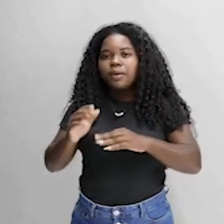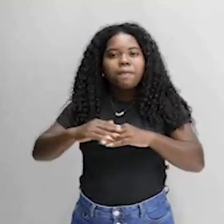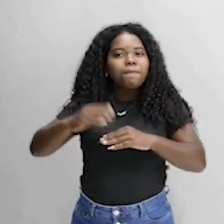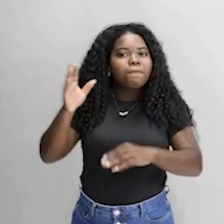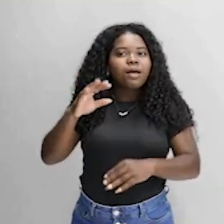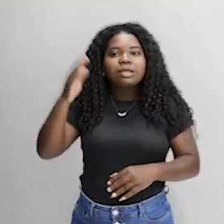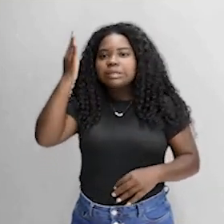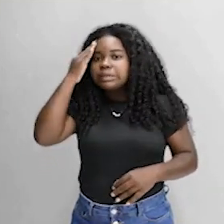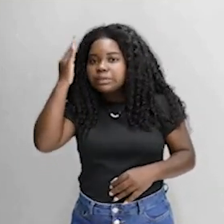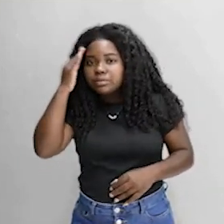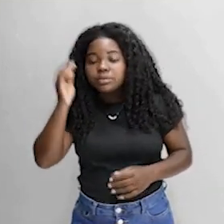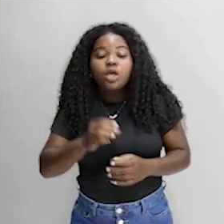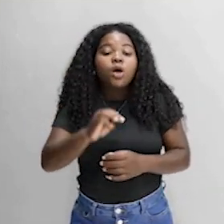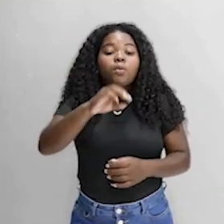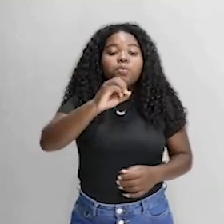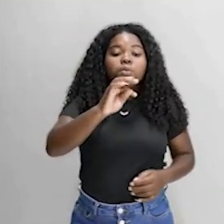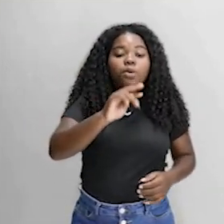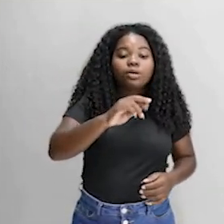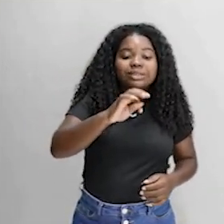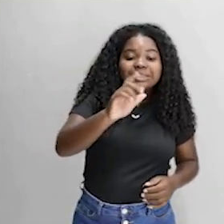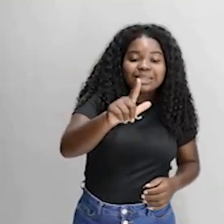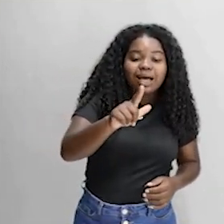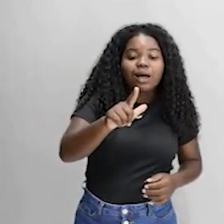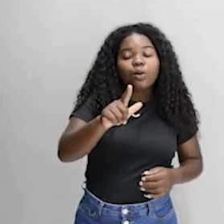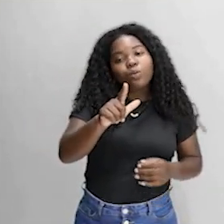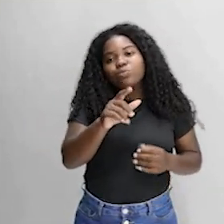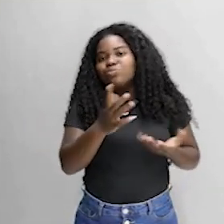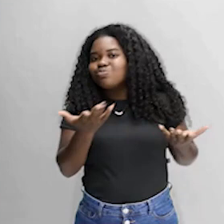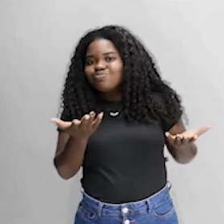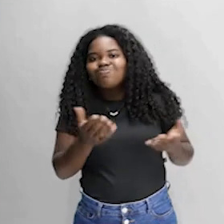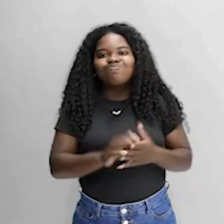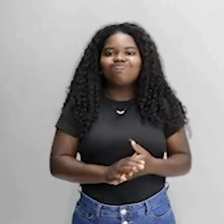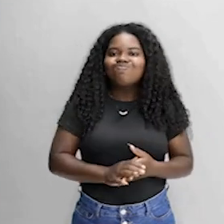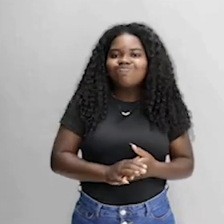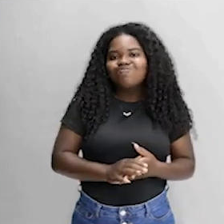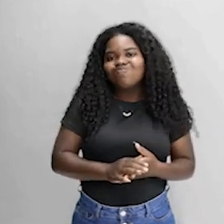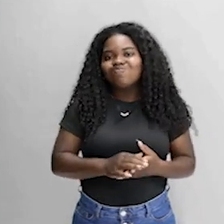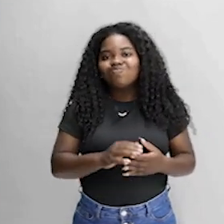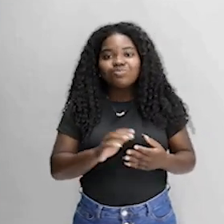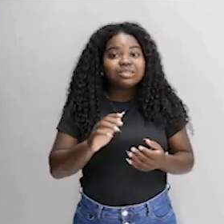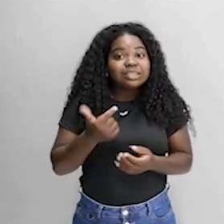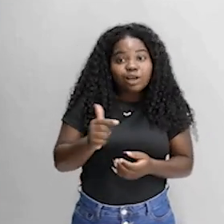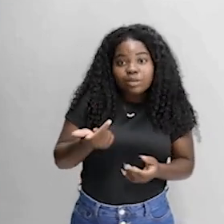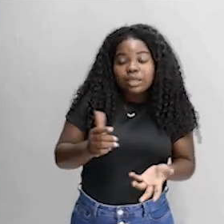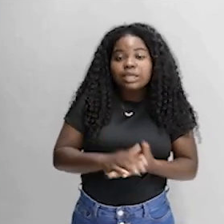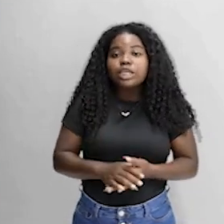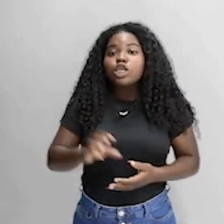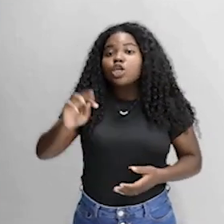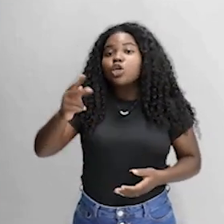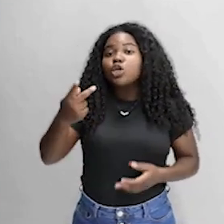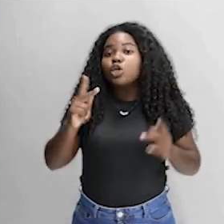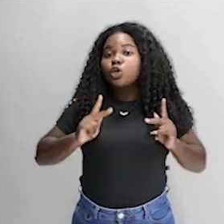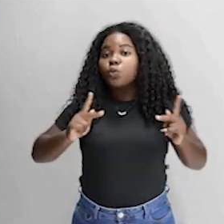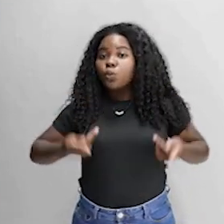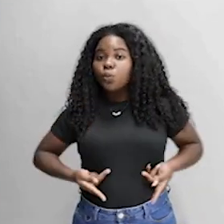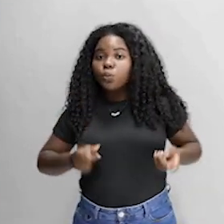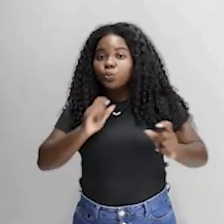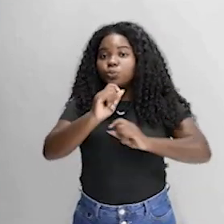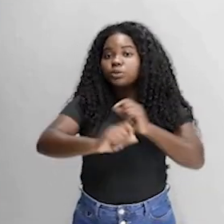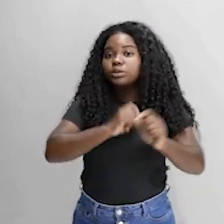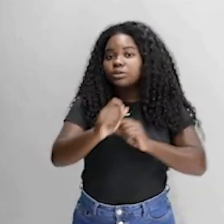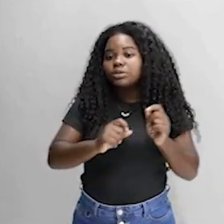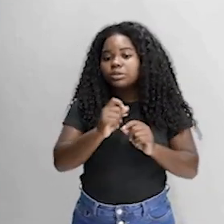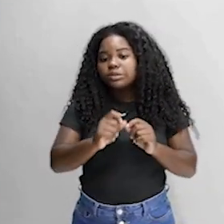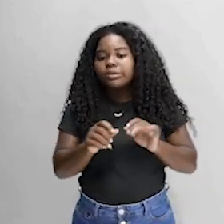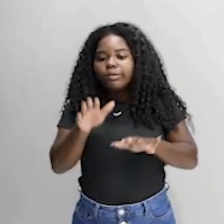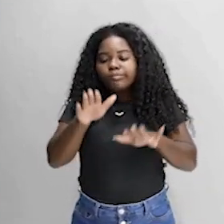Mortal é o menos compreensível. E o homem, ele está ali na mediana. Então, nós temos os seguintes termos.